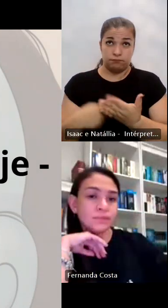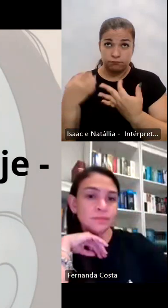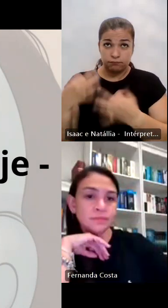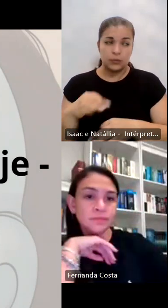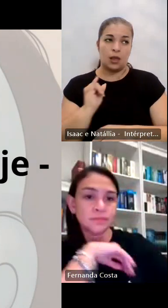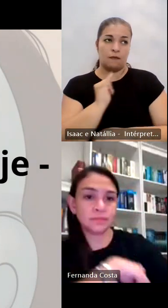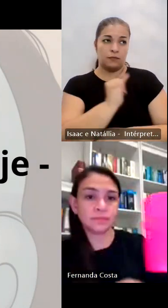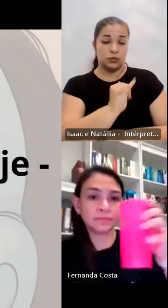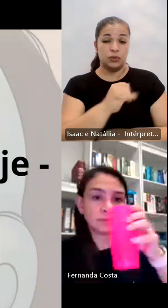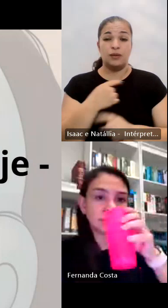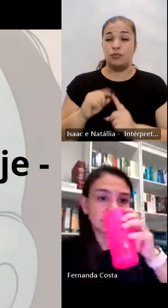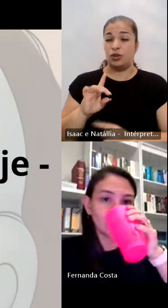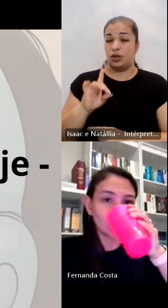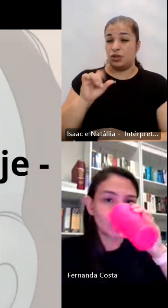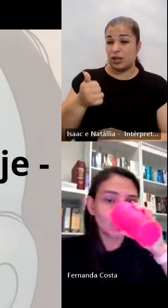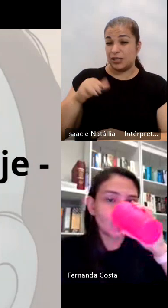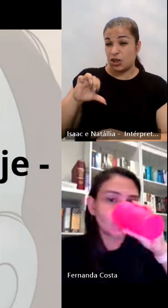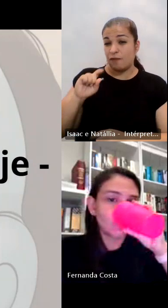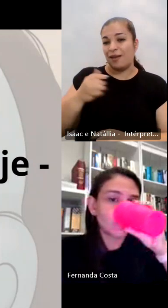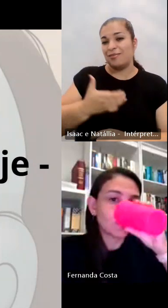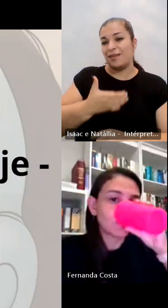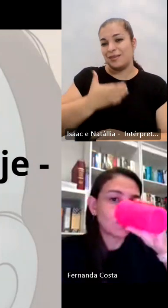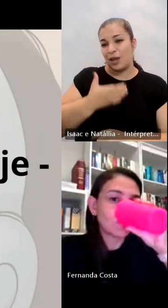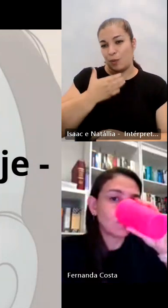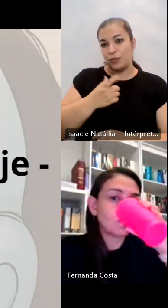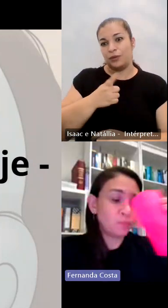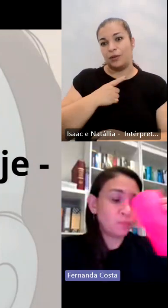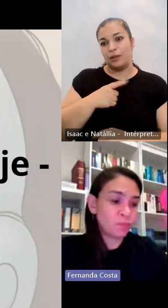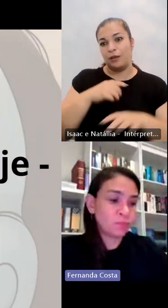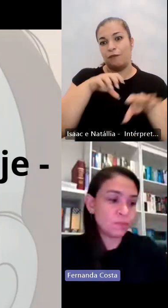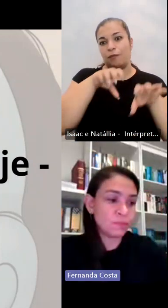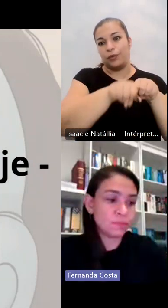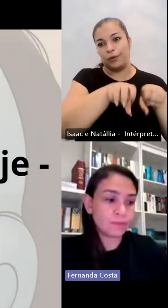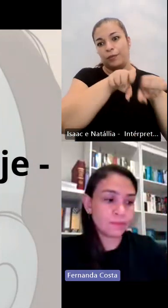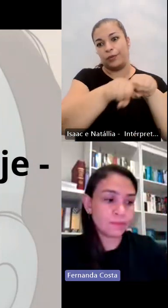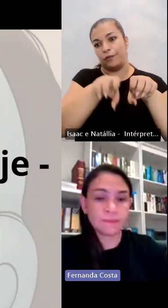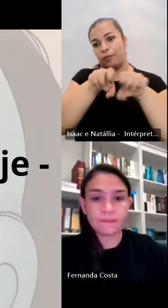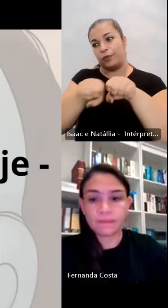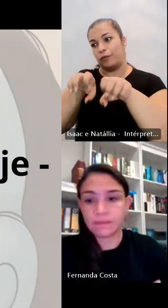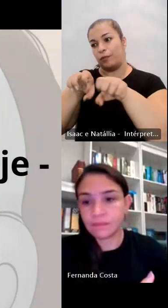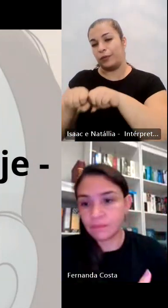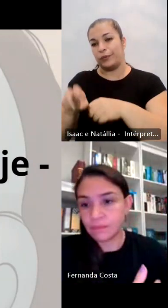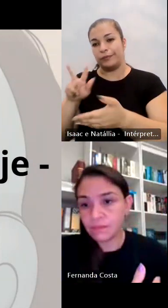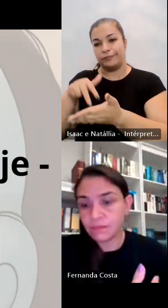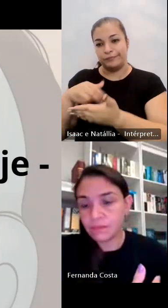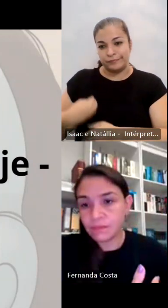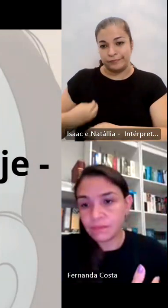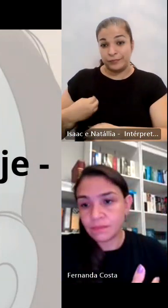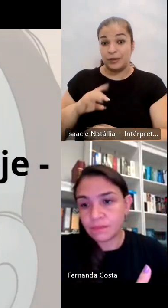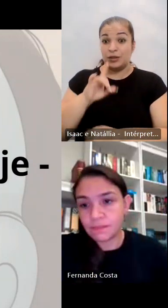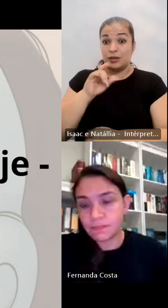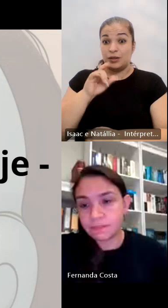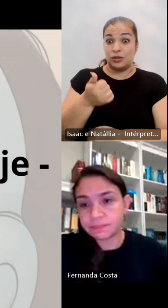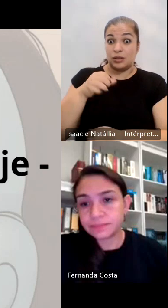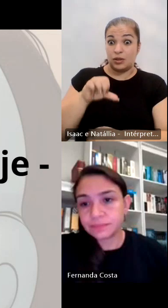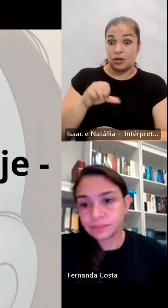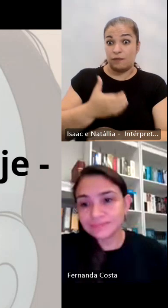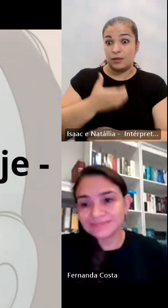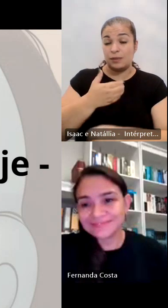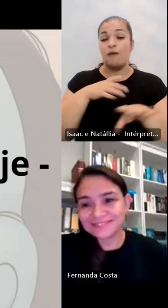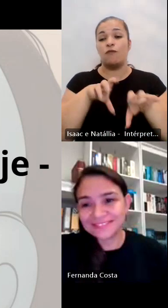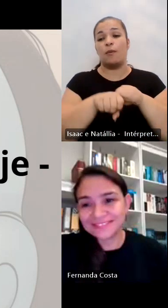como é mês de dezembro, a gente tem muitas formaturas, né? Uhum. E esse dia 19 do 12 é formatura da minha